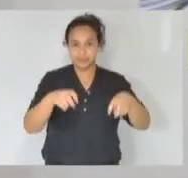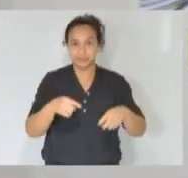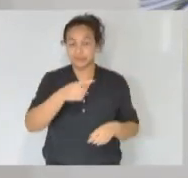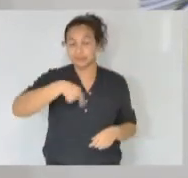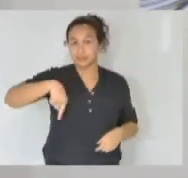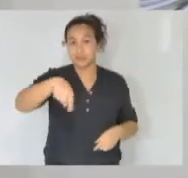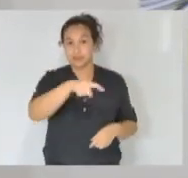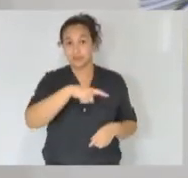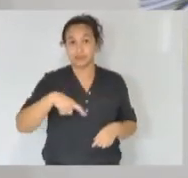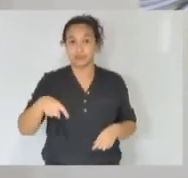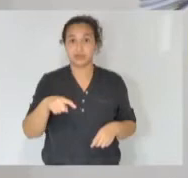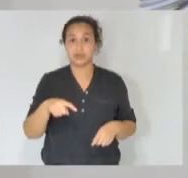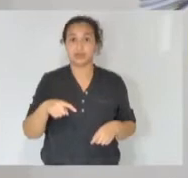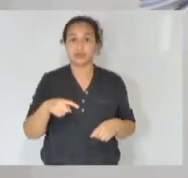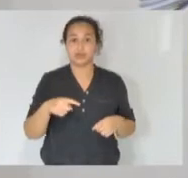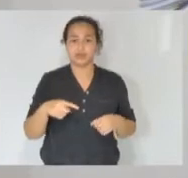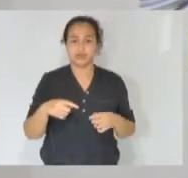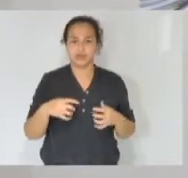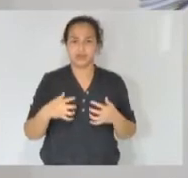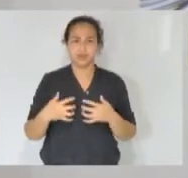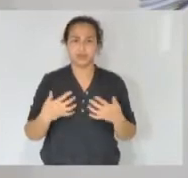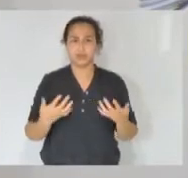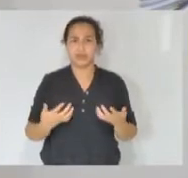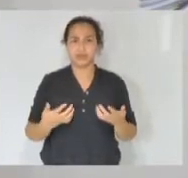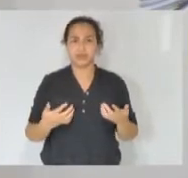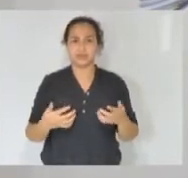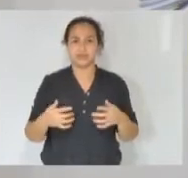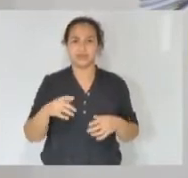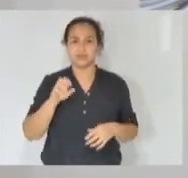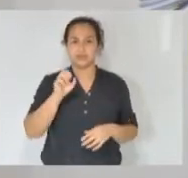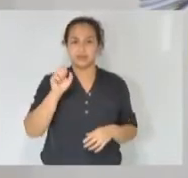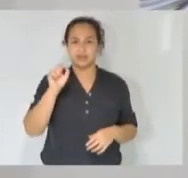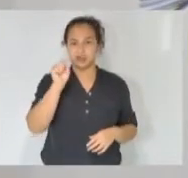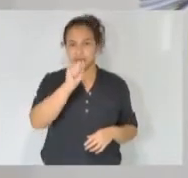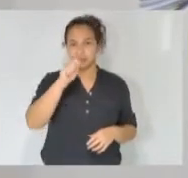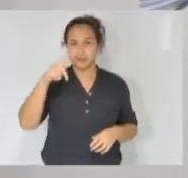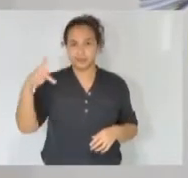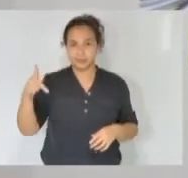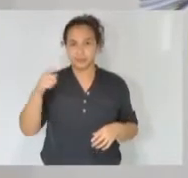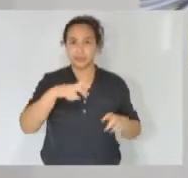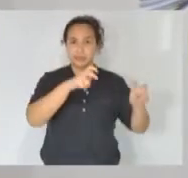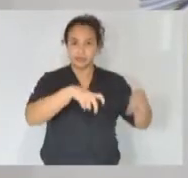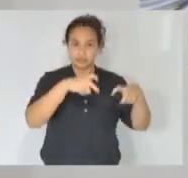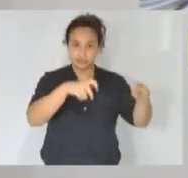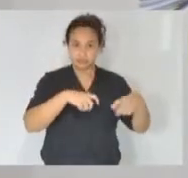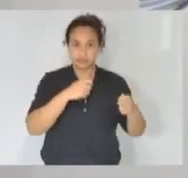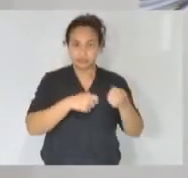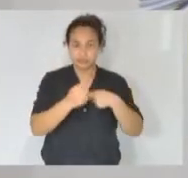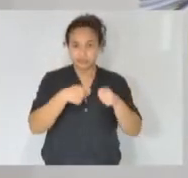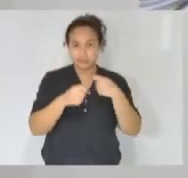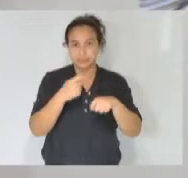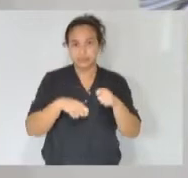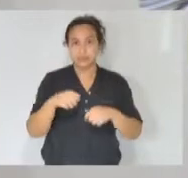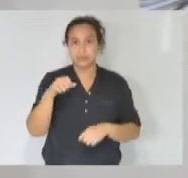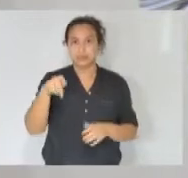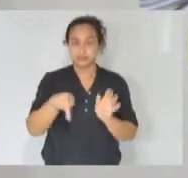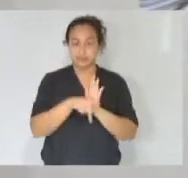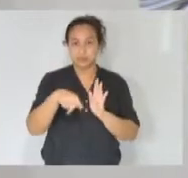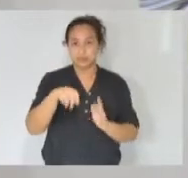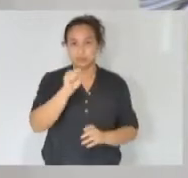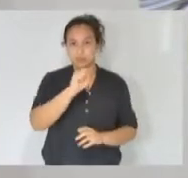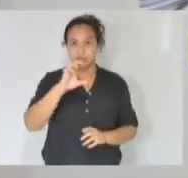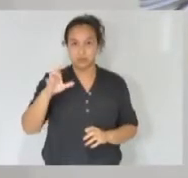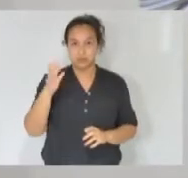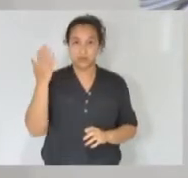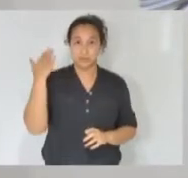as cooperativas agropecuárias, os produtores rurais, o agronegócio catarinense, no último